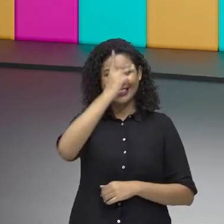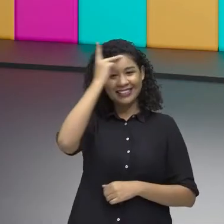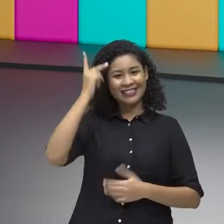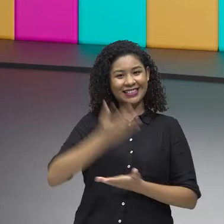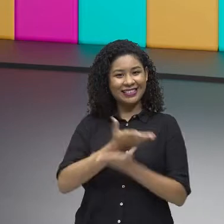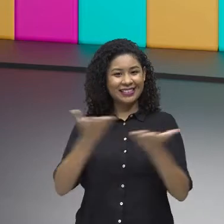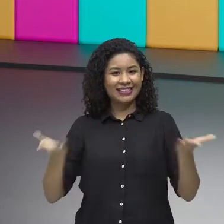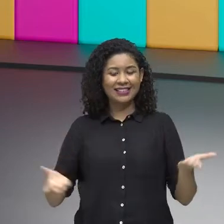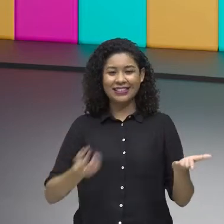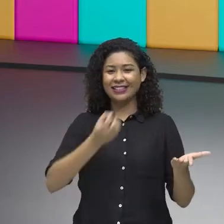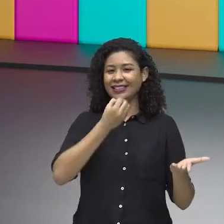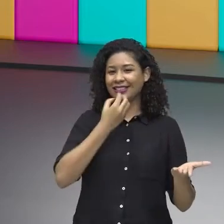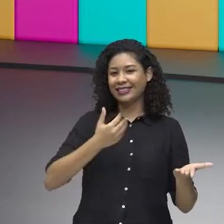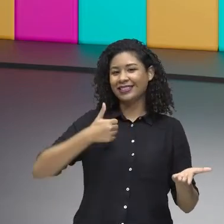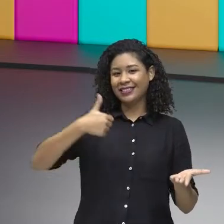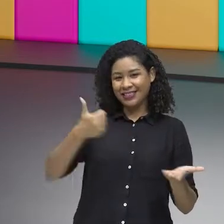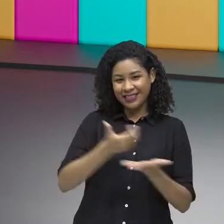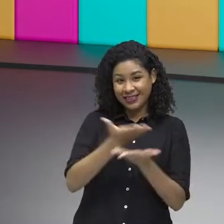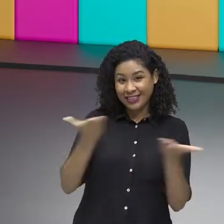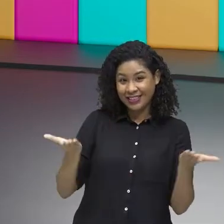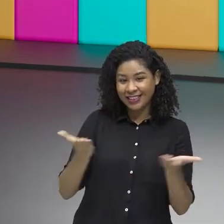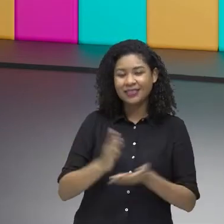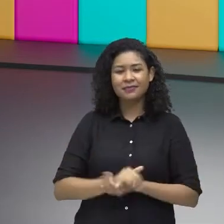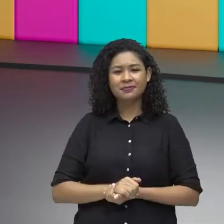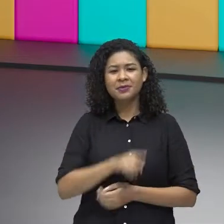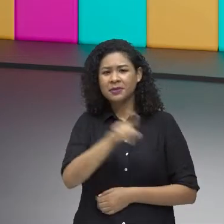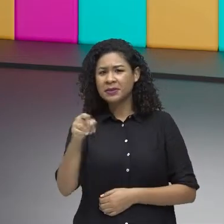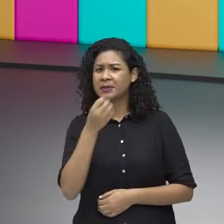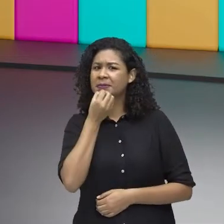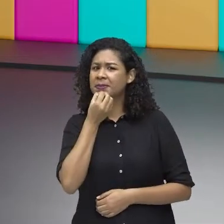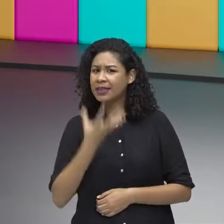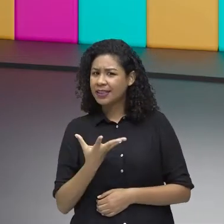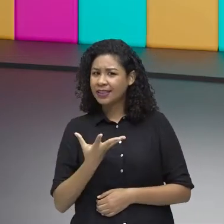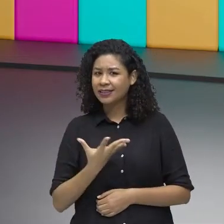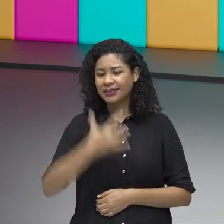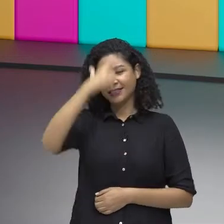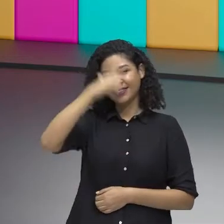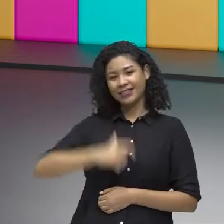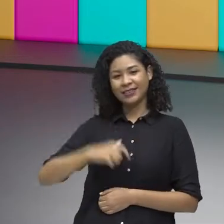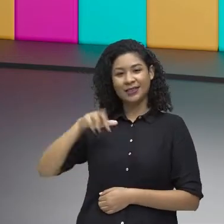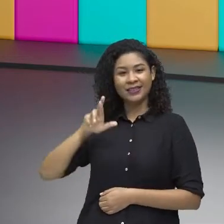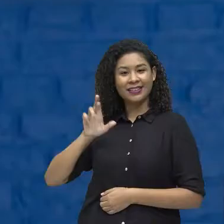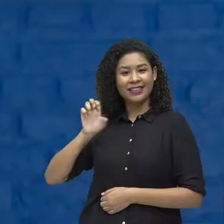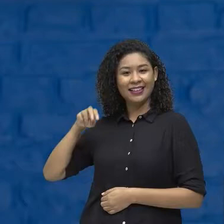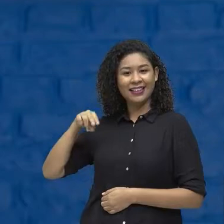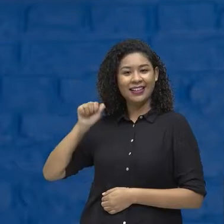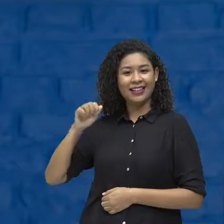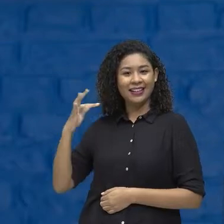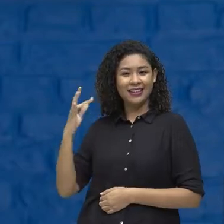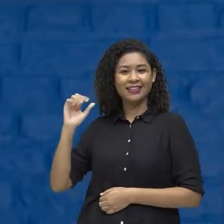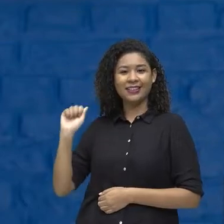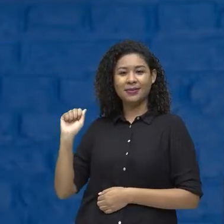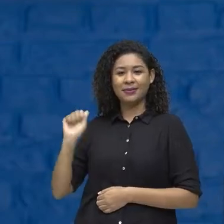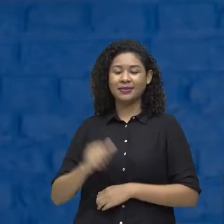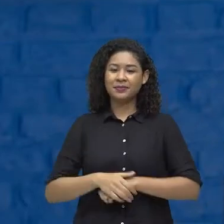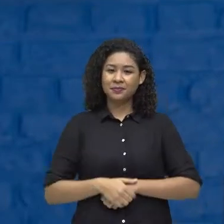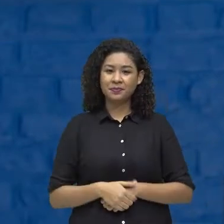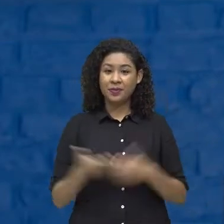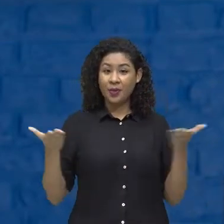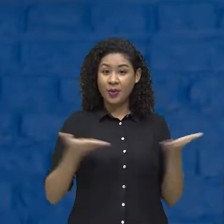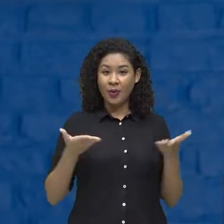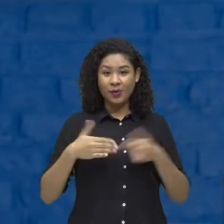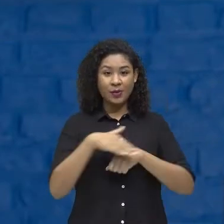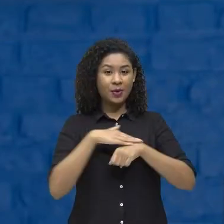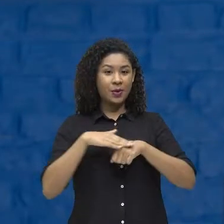tudo bem com vocês? Me diga aí como é que vocês estão. Eu me chamo Renata e hoje nós vamos falar do